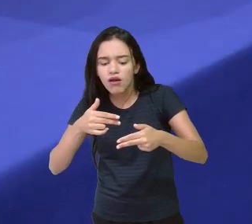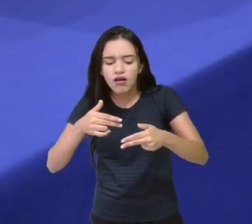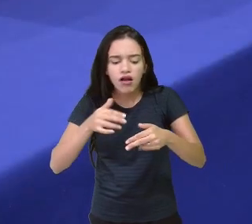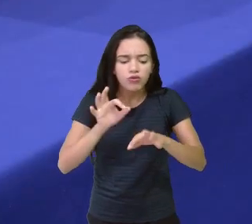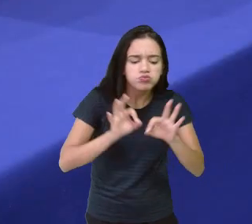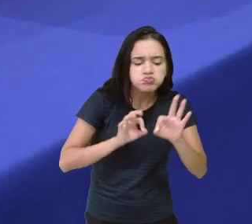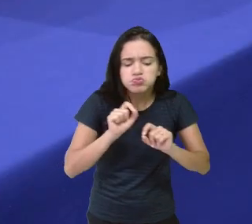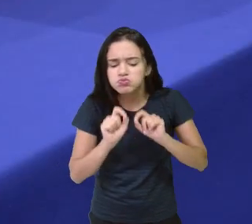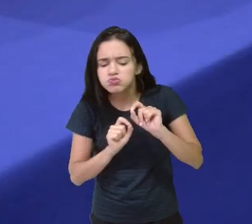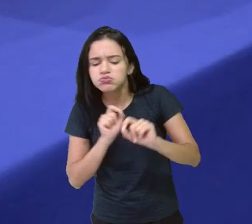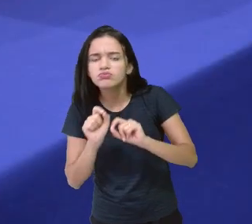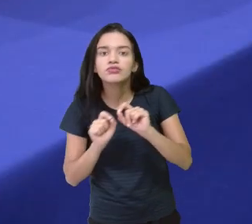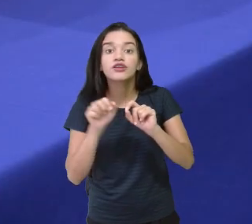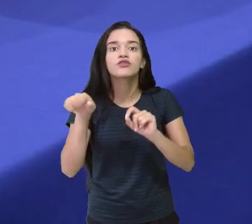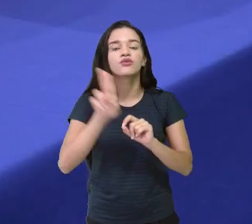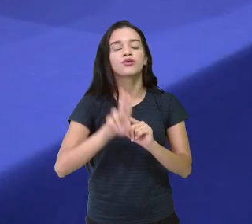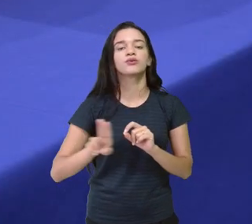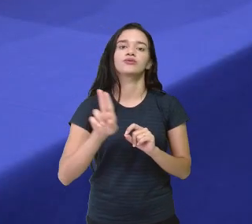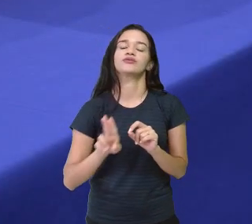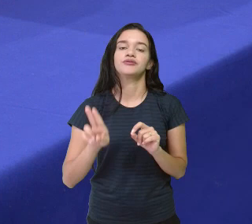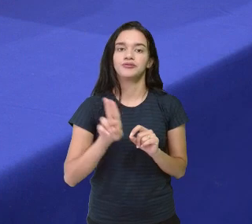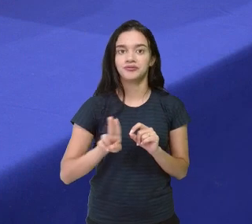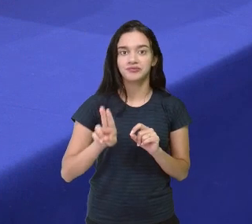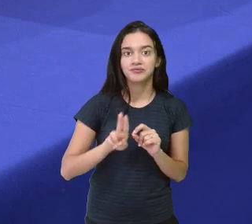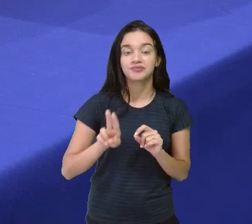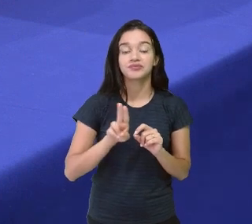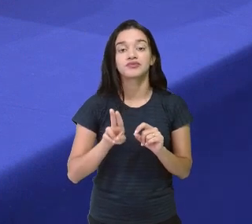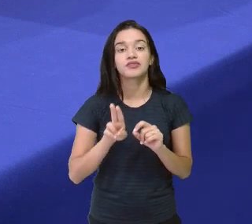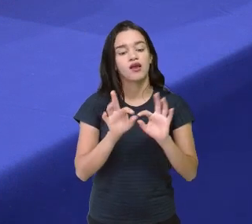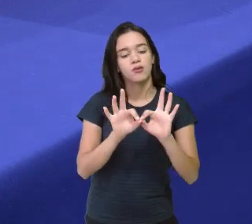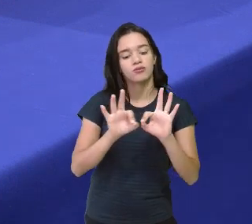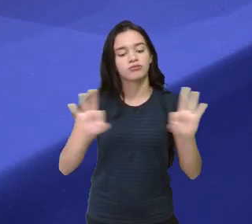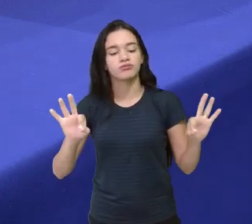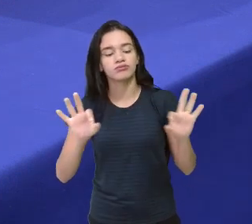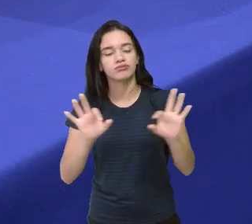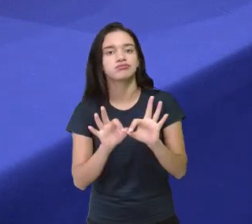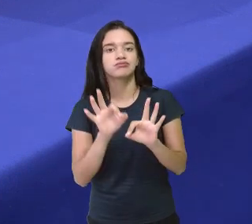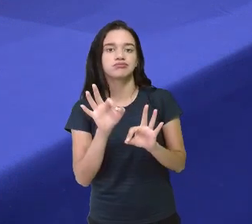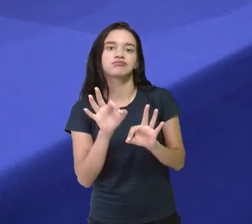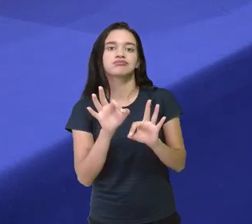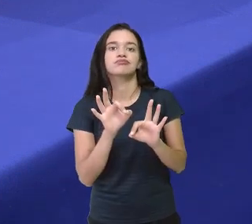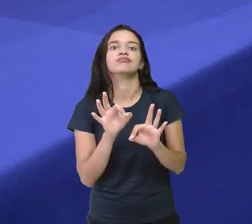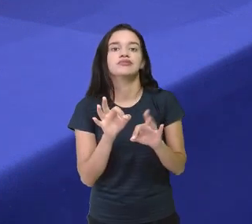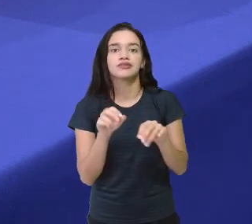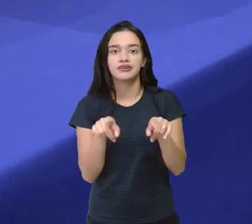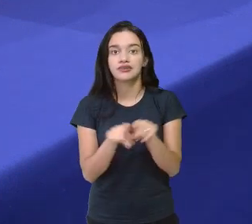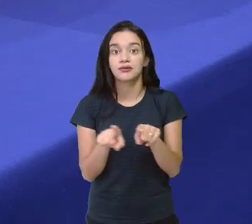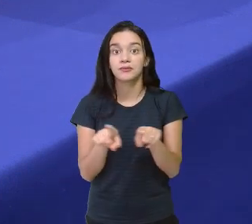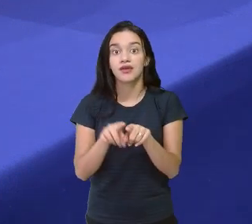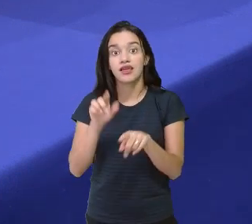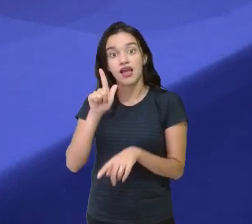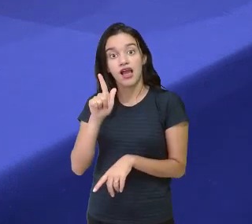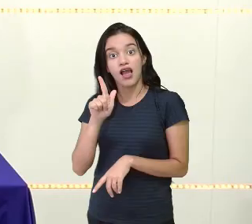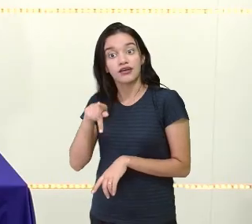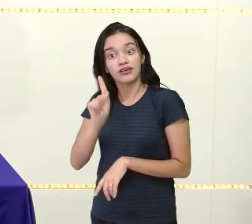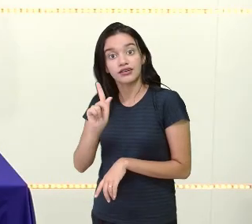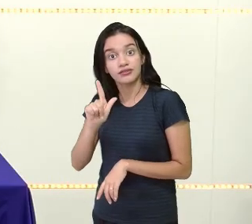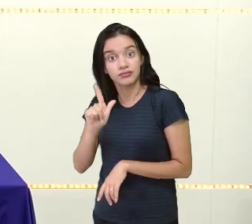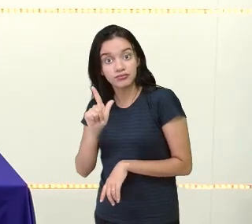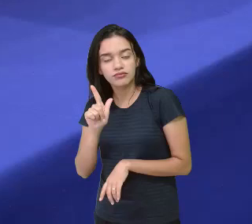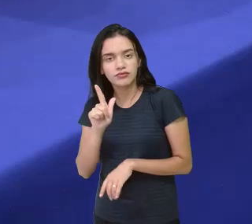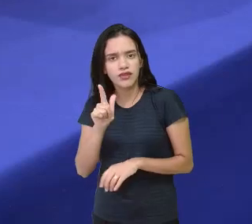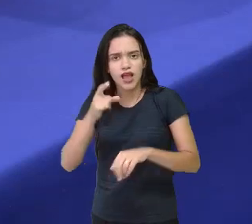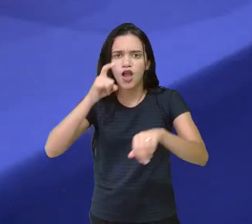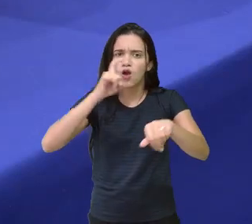minha mesa que eu vou utilizar, né, para medir aí a grandeza massa? Será que